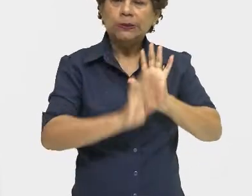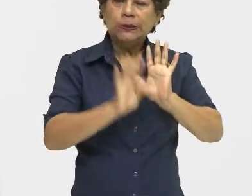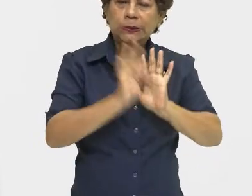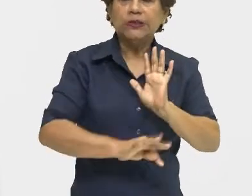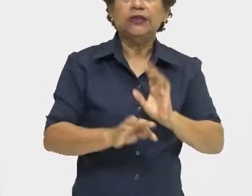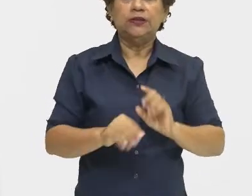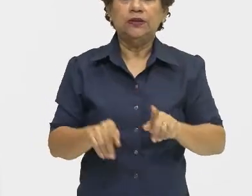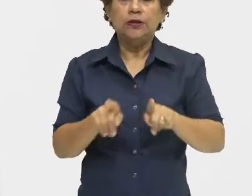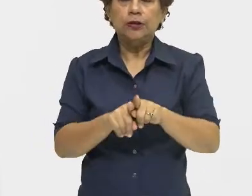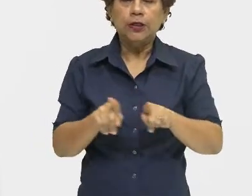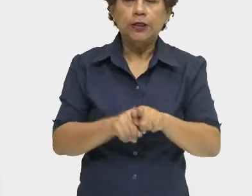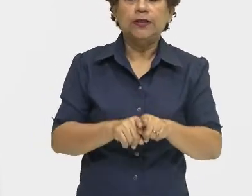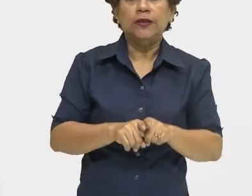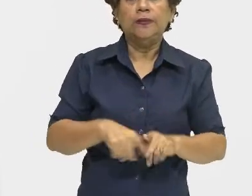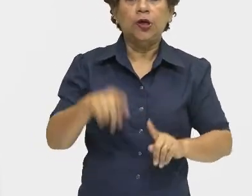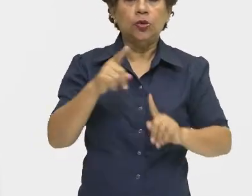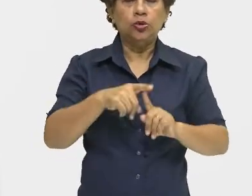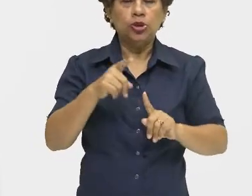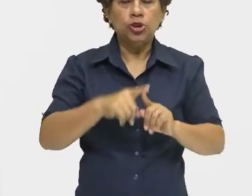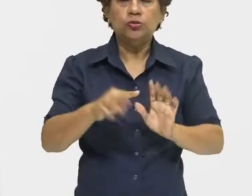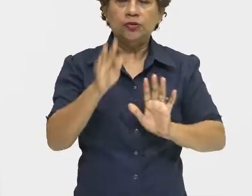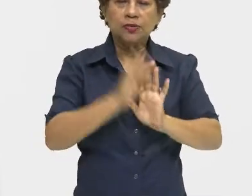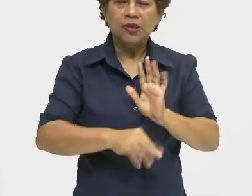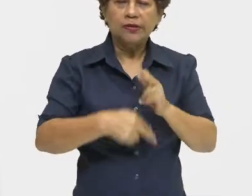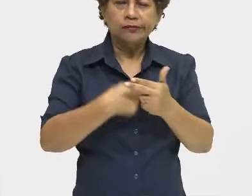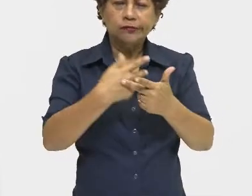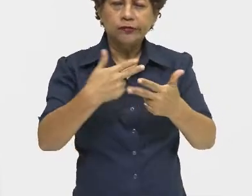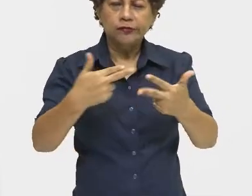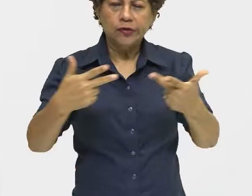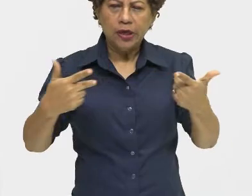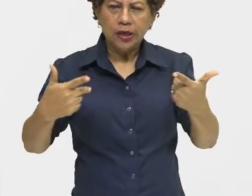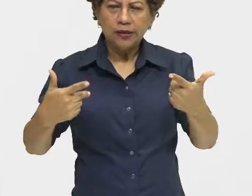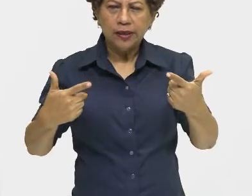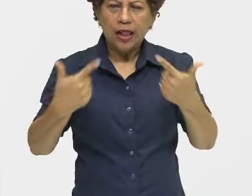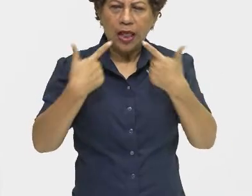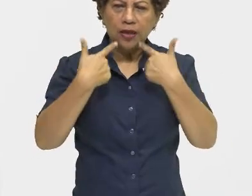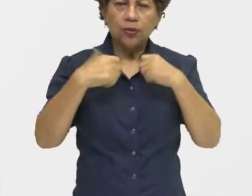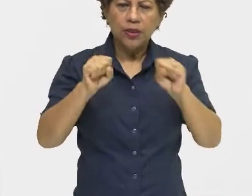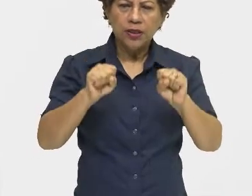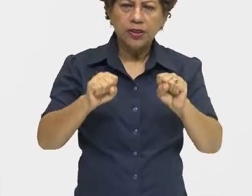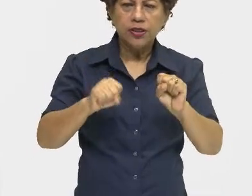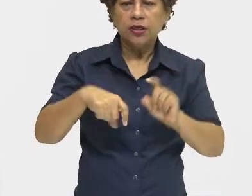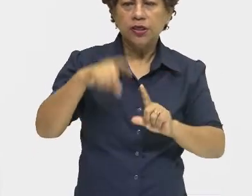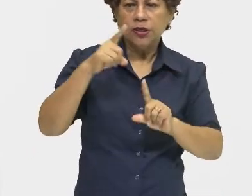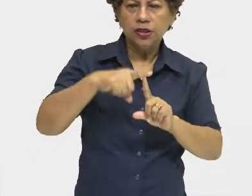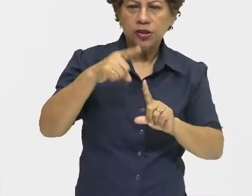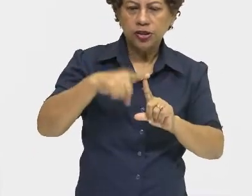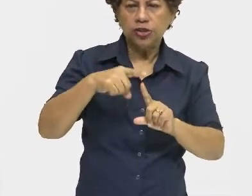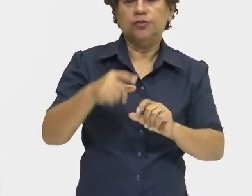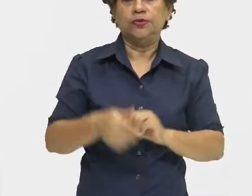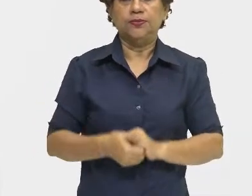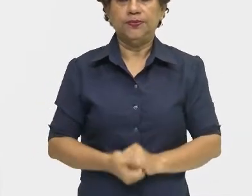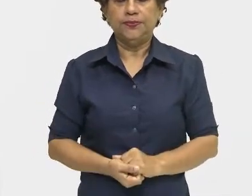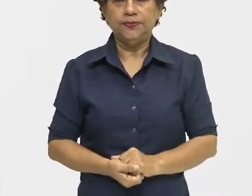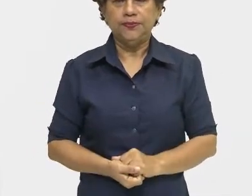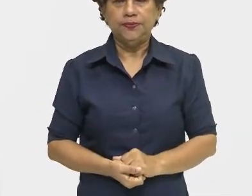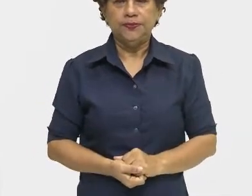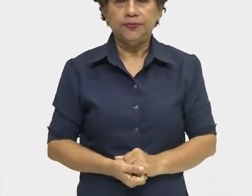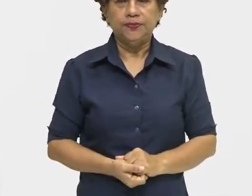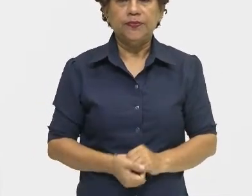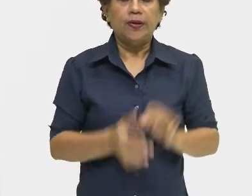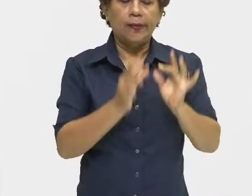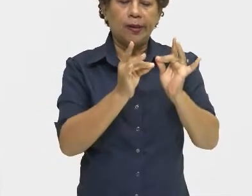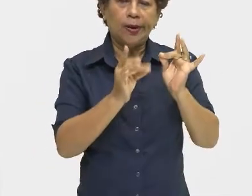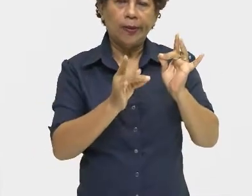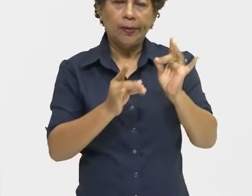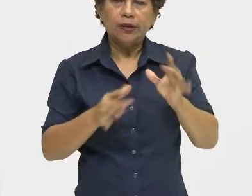de textos e variedades linguísticas e variantes de estilo. E o nosso detalhamento é